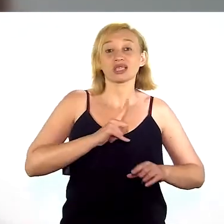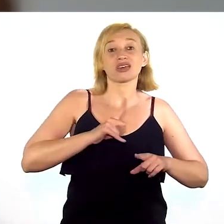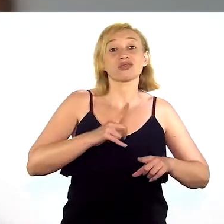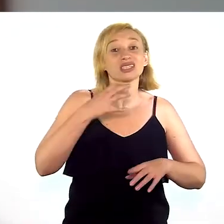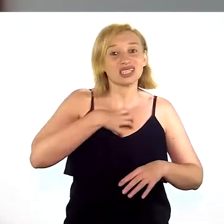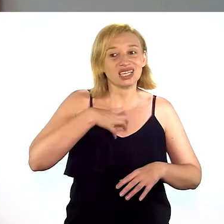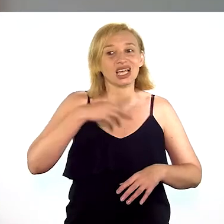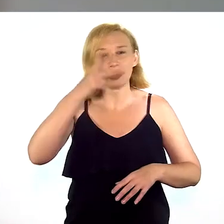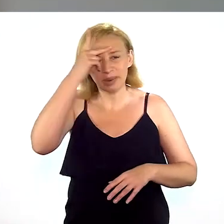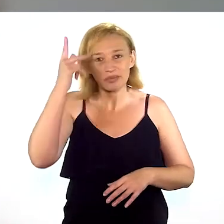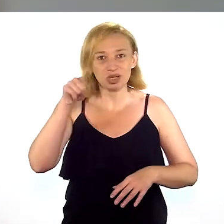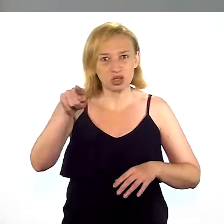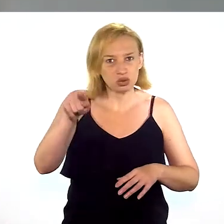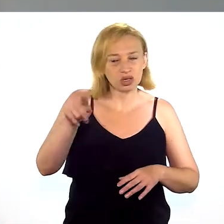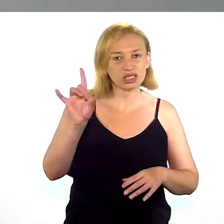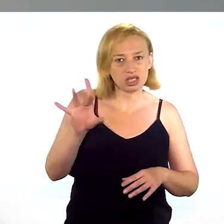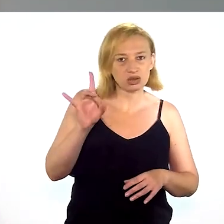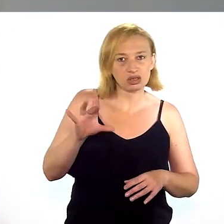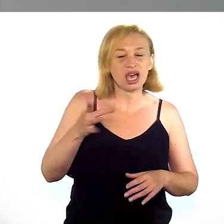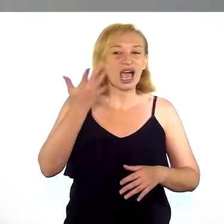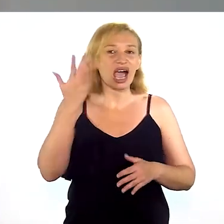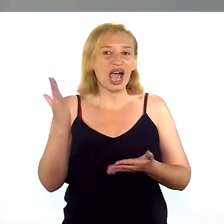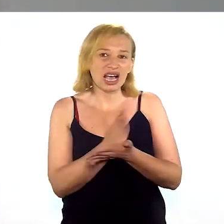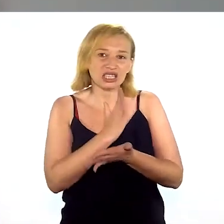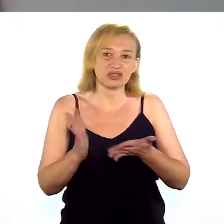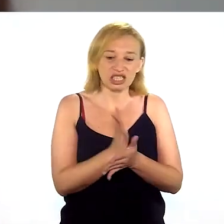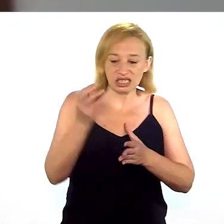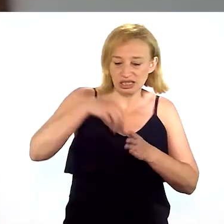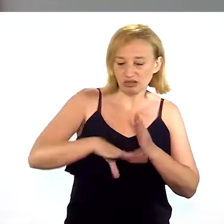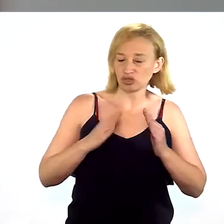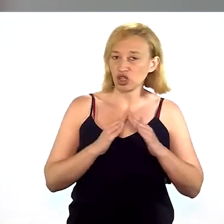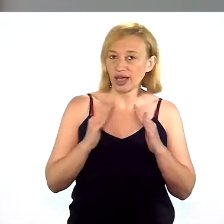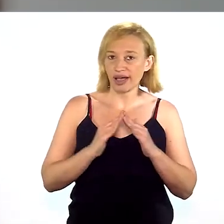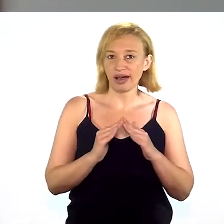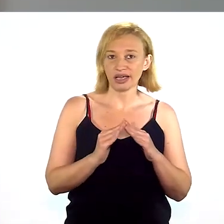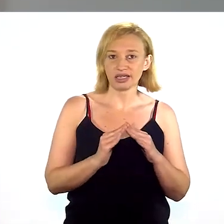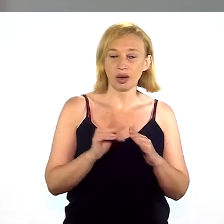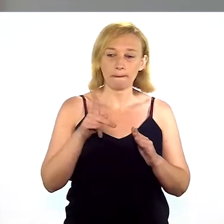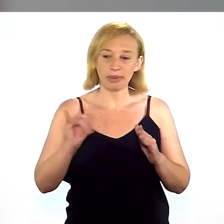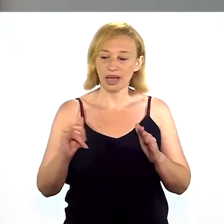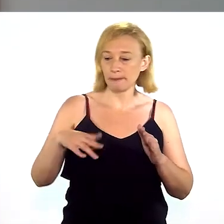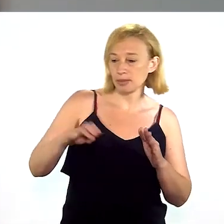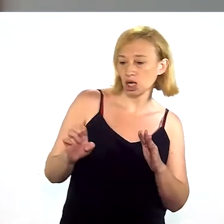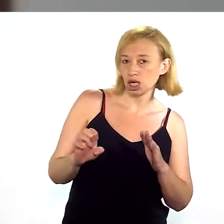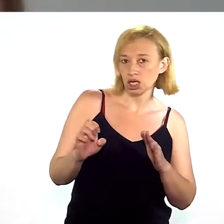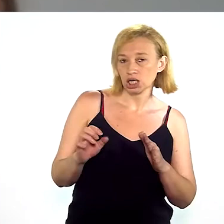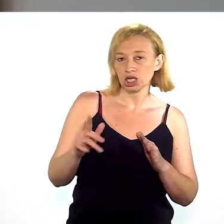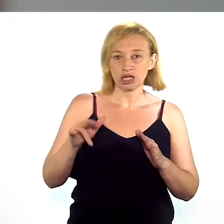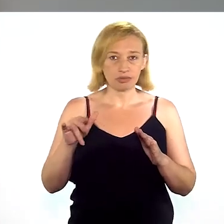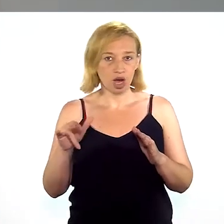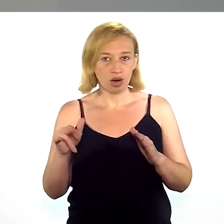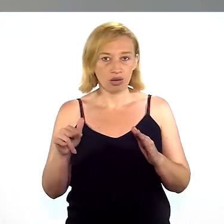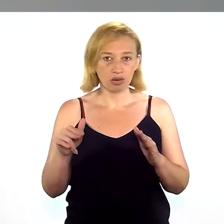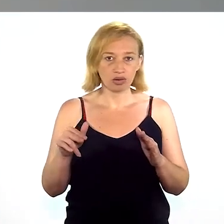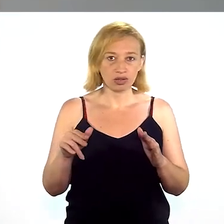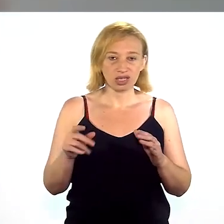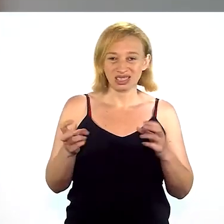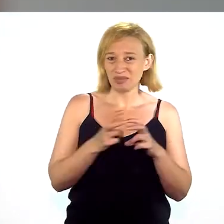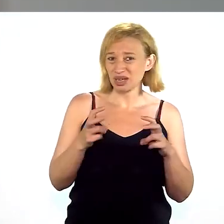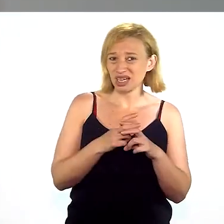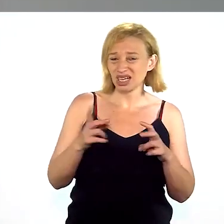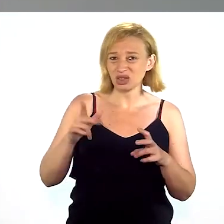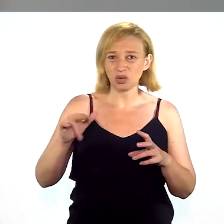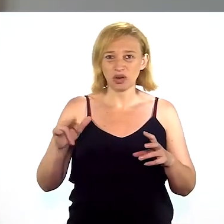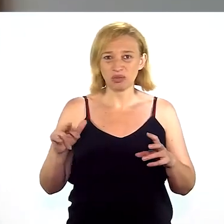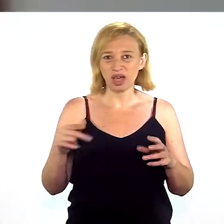cenas, mas você entende como é aquela pessoa que está só. E às vezes a gente está trancado dentro de casa nessa pandemia, com o nosso pai, com nossa mãe, com